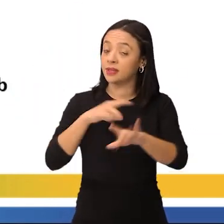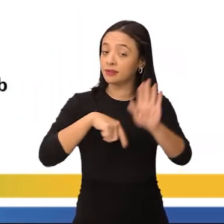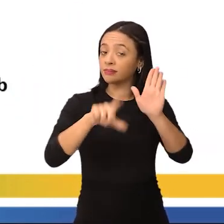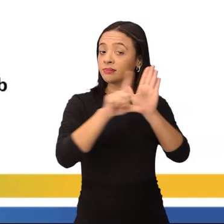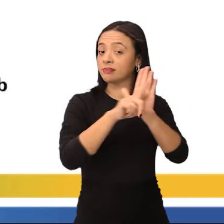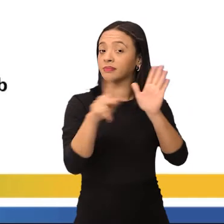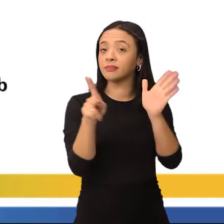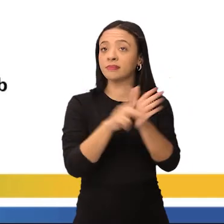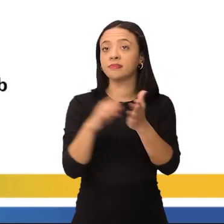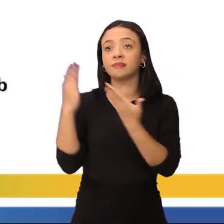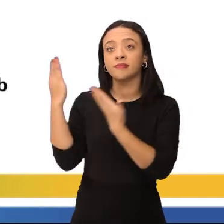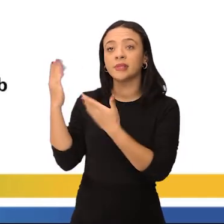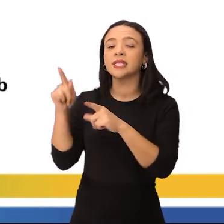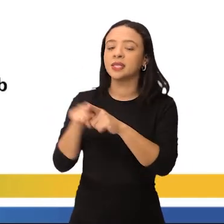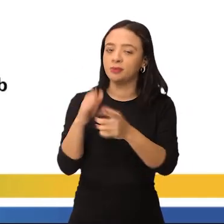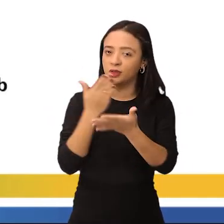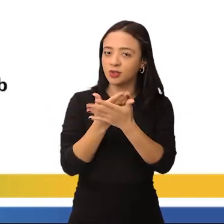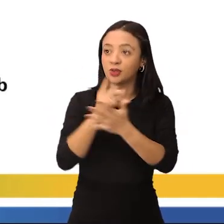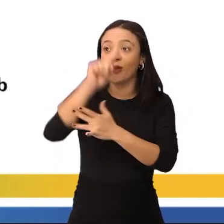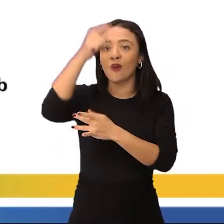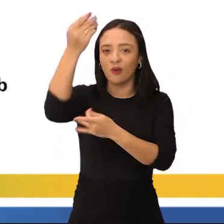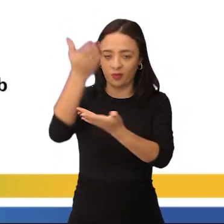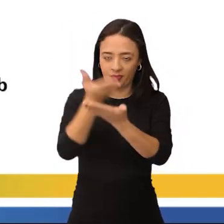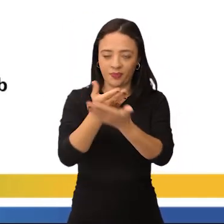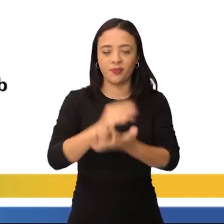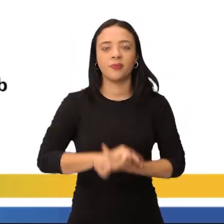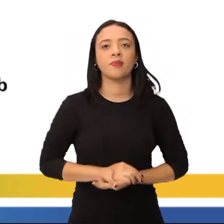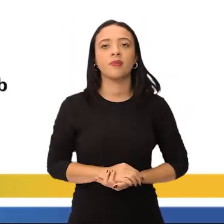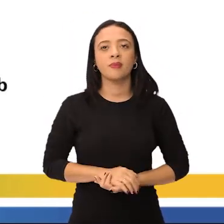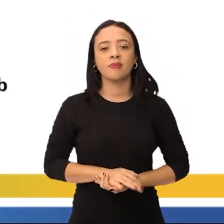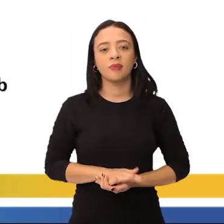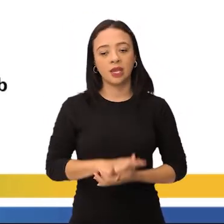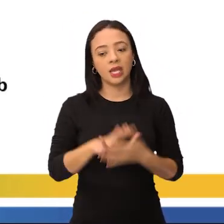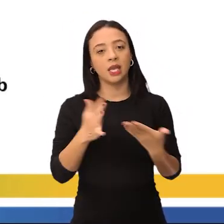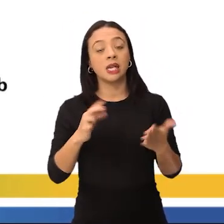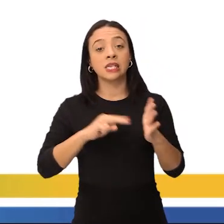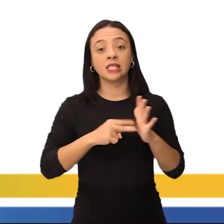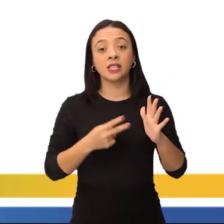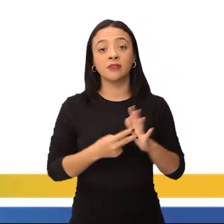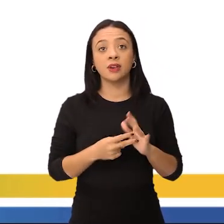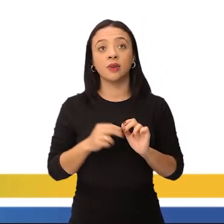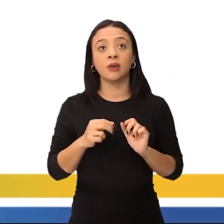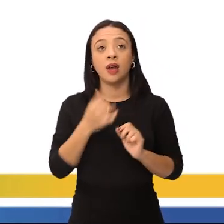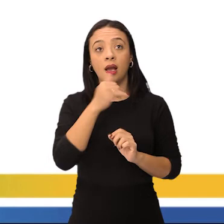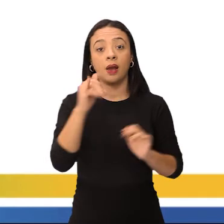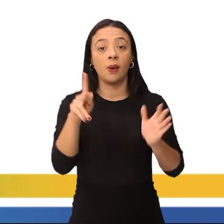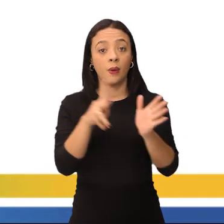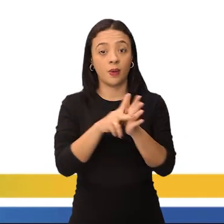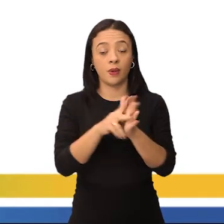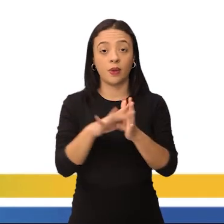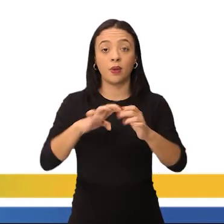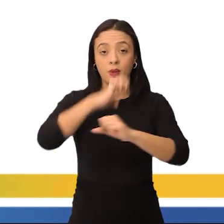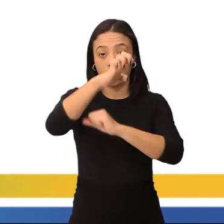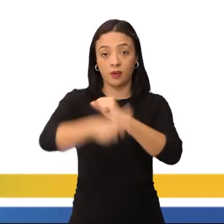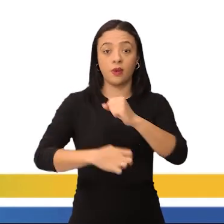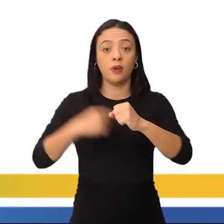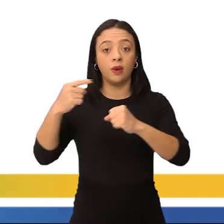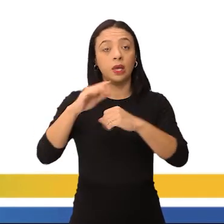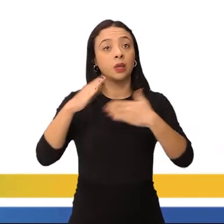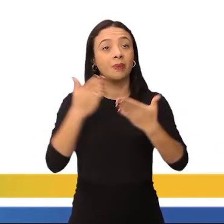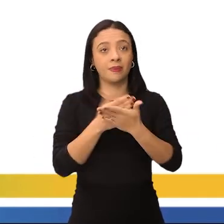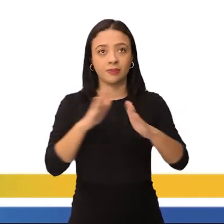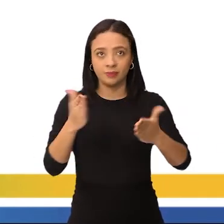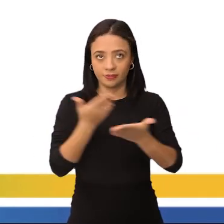lei dele né ali de couro porque a gente vai estudando as futuras então isso aí que vale a carga de um elétron e agora para finalizar